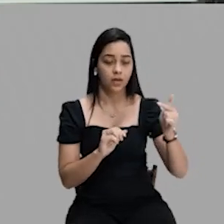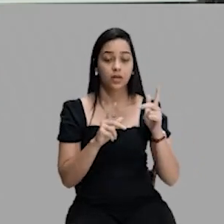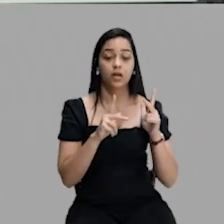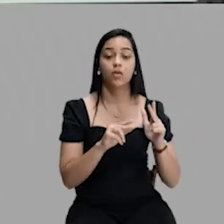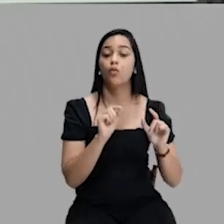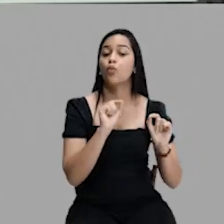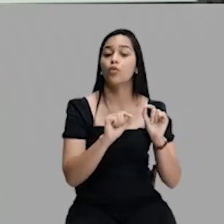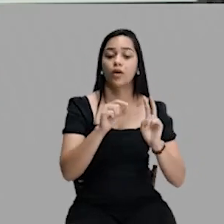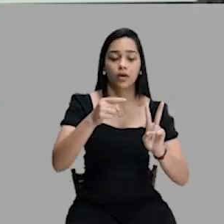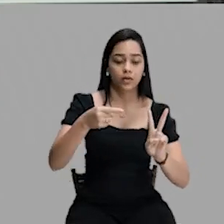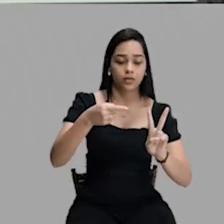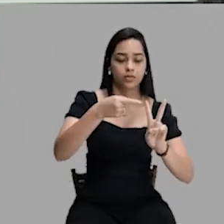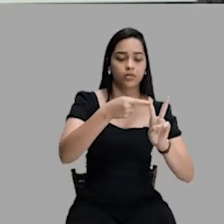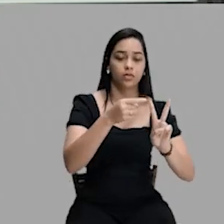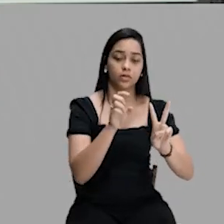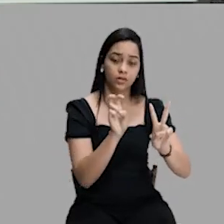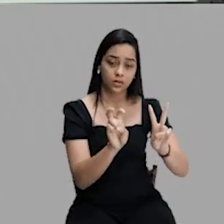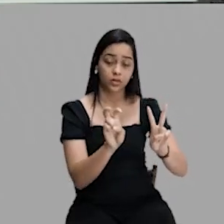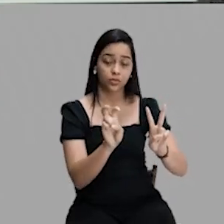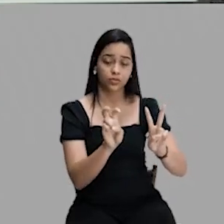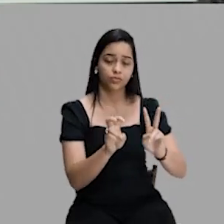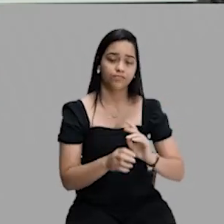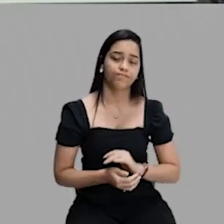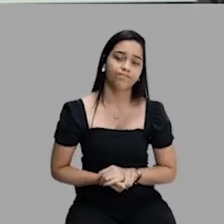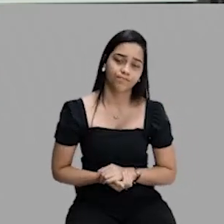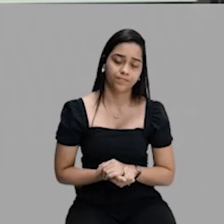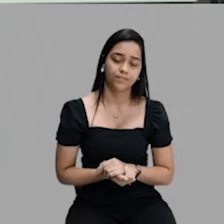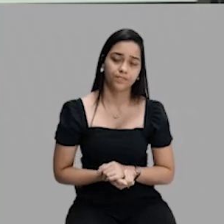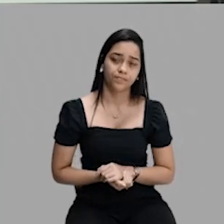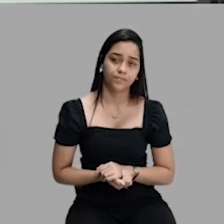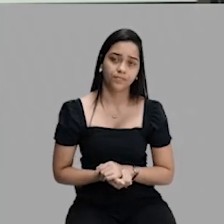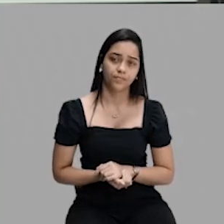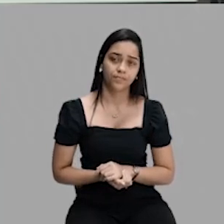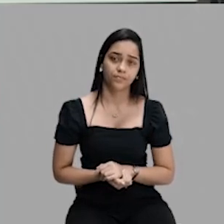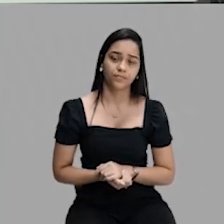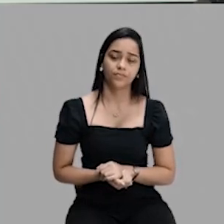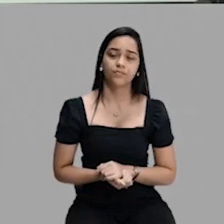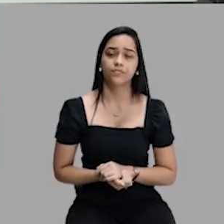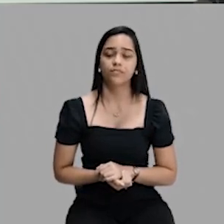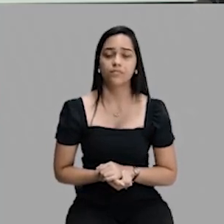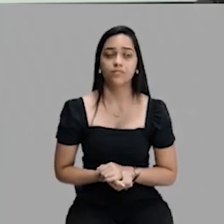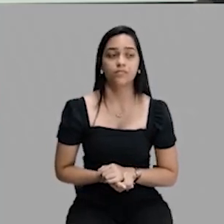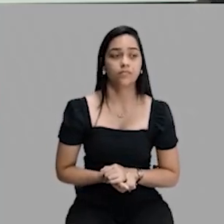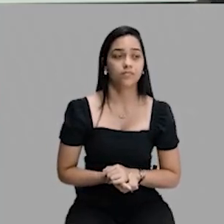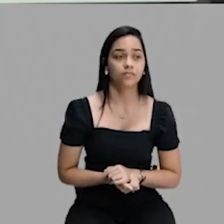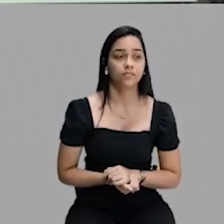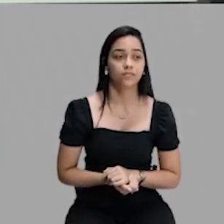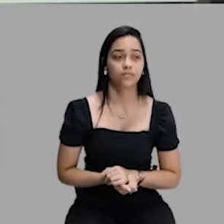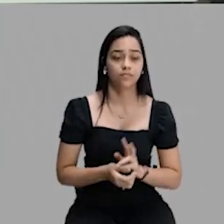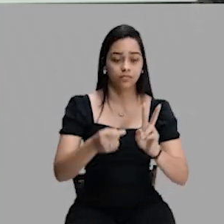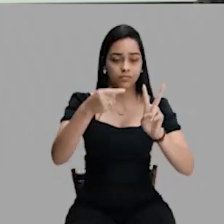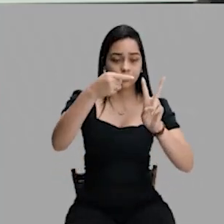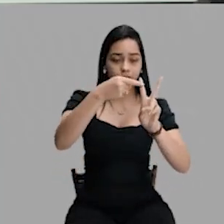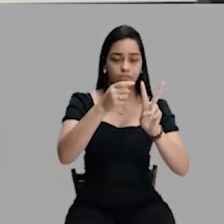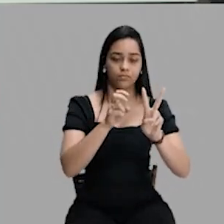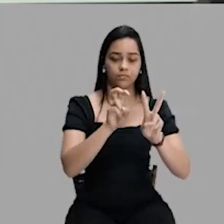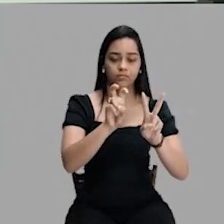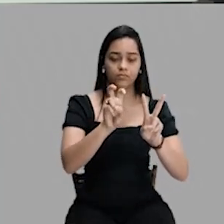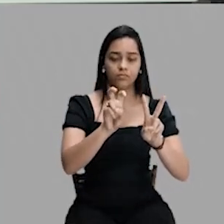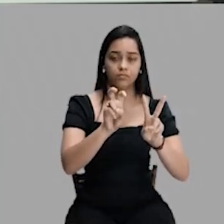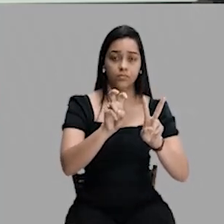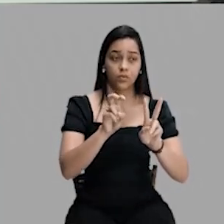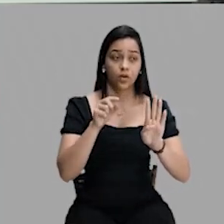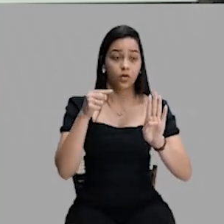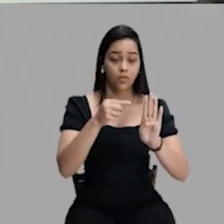vai ser igual a raiz quadrada de 5. raiz quadrada de 5. Tá?